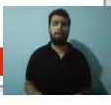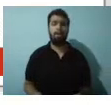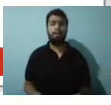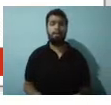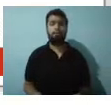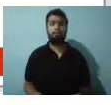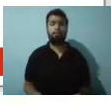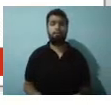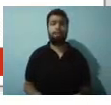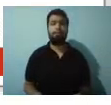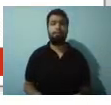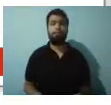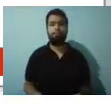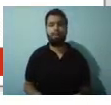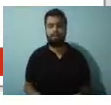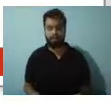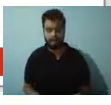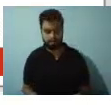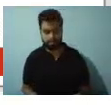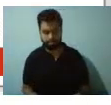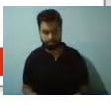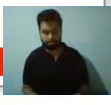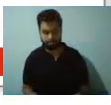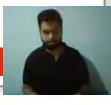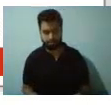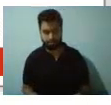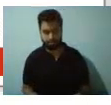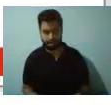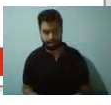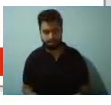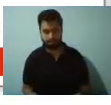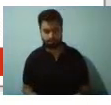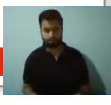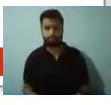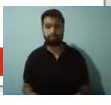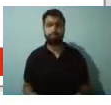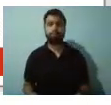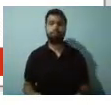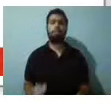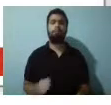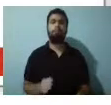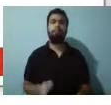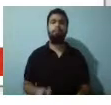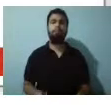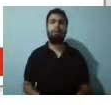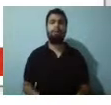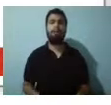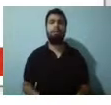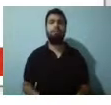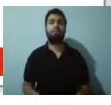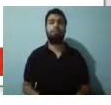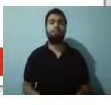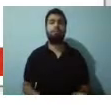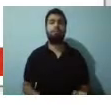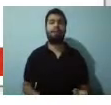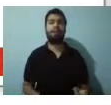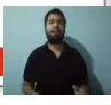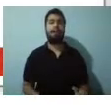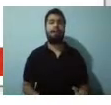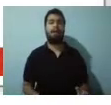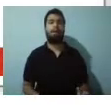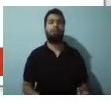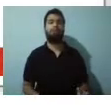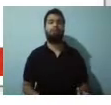né? Passou a se tornar multipolaridade, tá? Por que multipolaridade? Porque você não